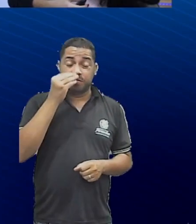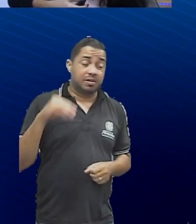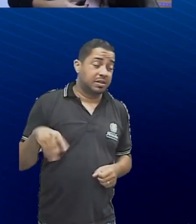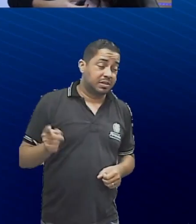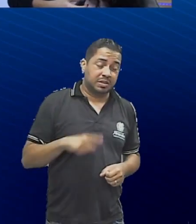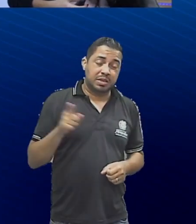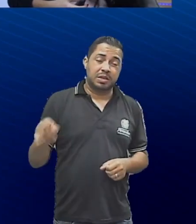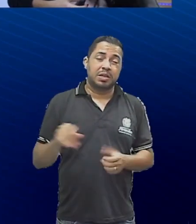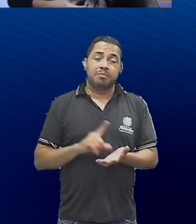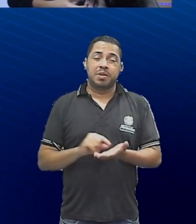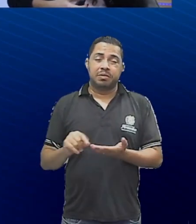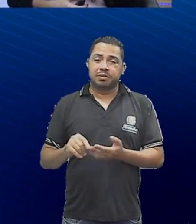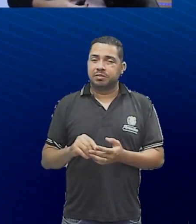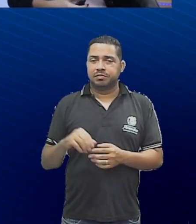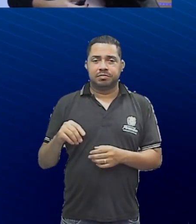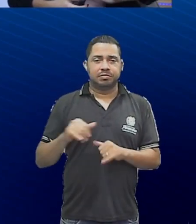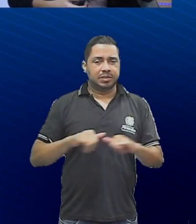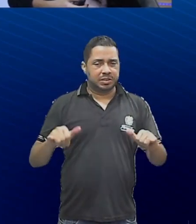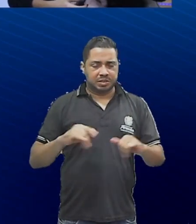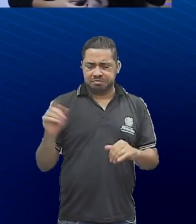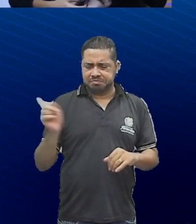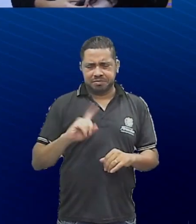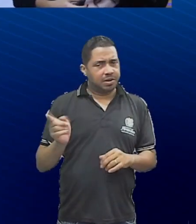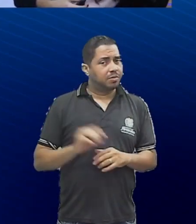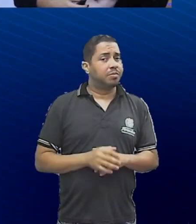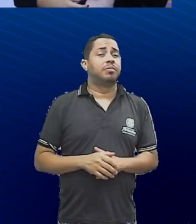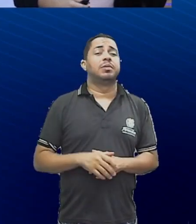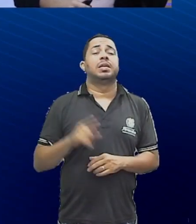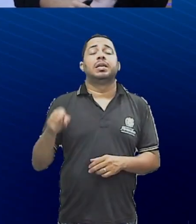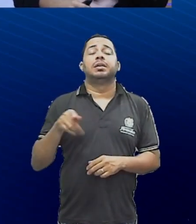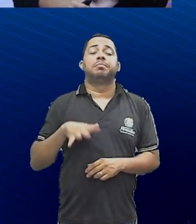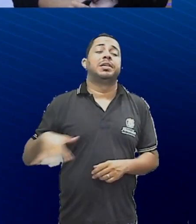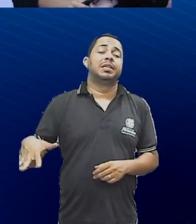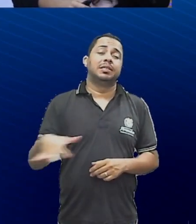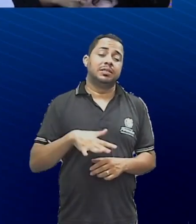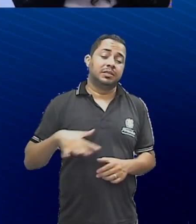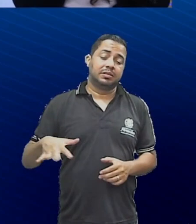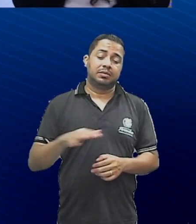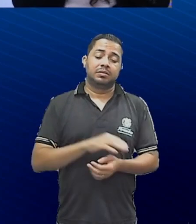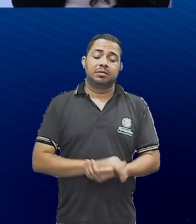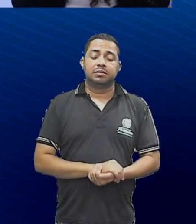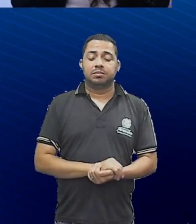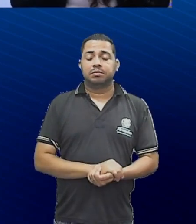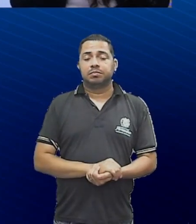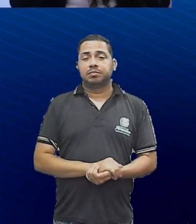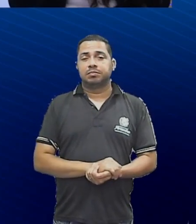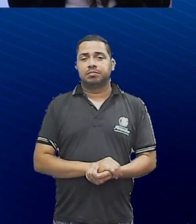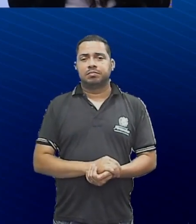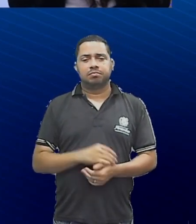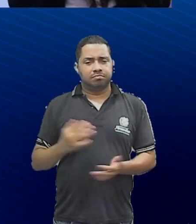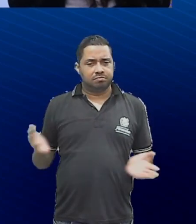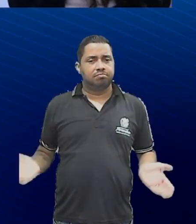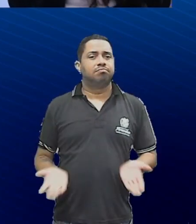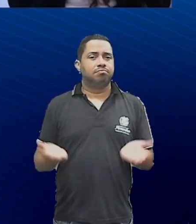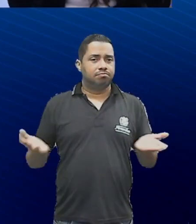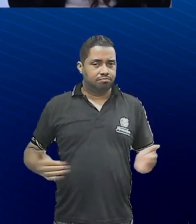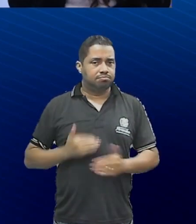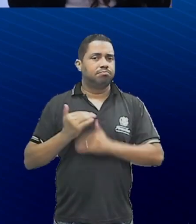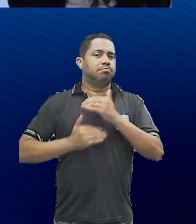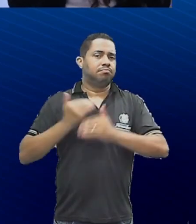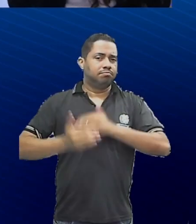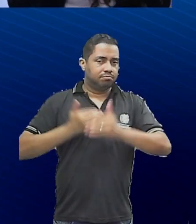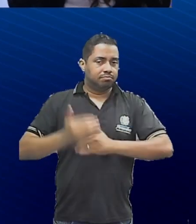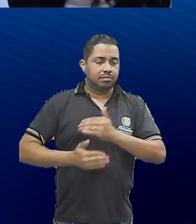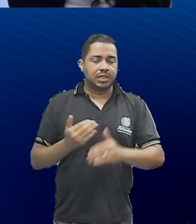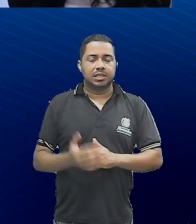marketing digital já está saturado. Não, é um mercado em ascensão, assim,